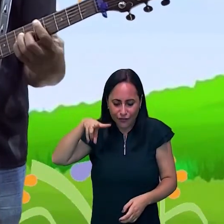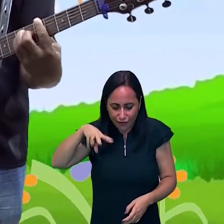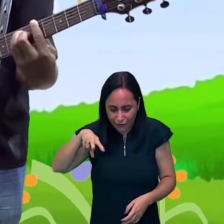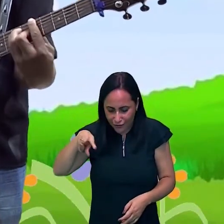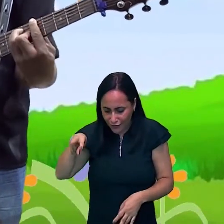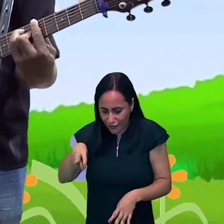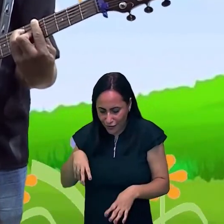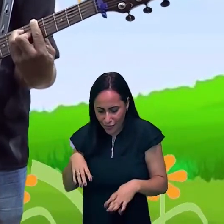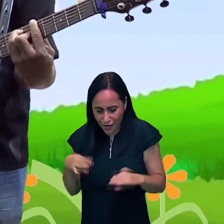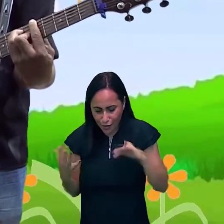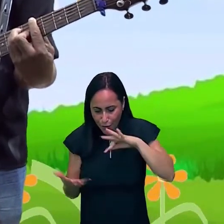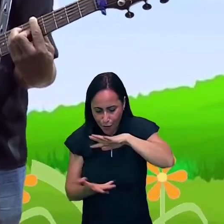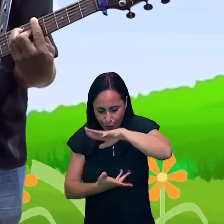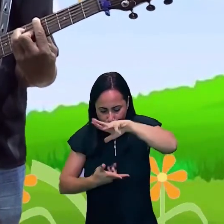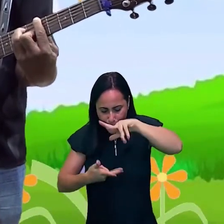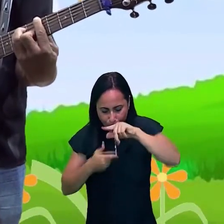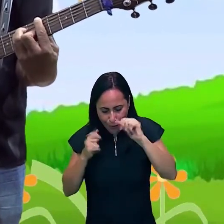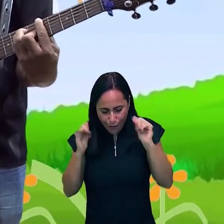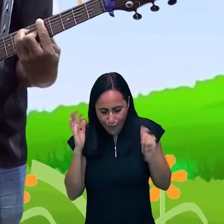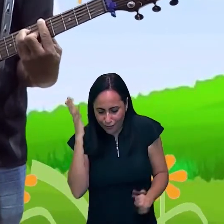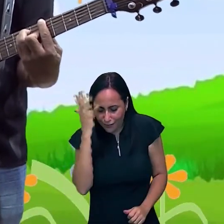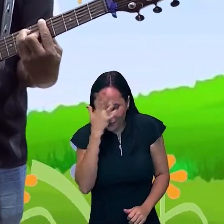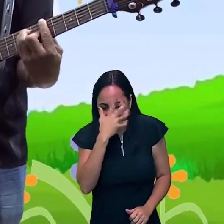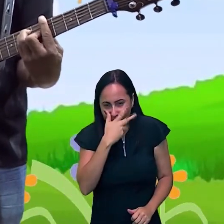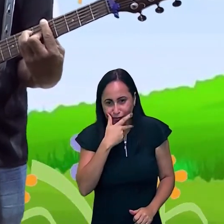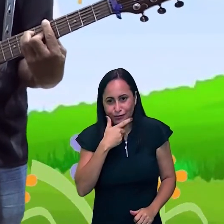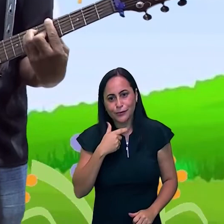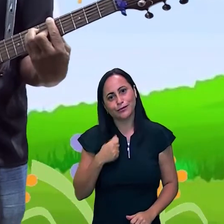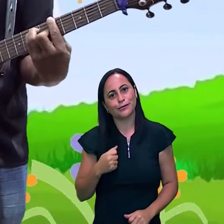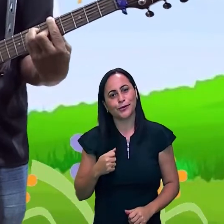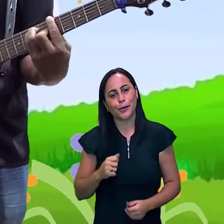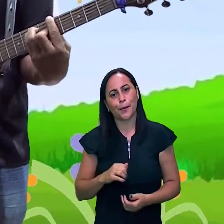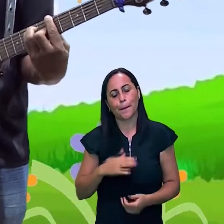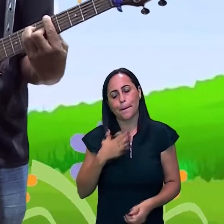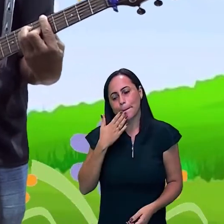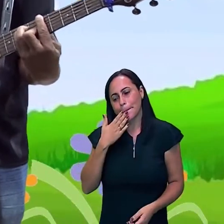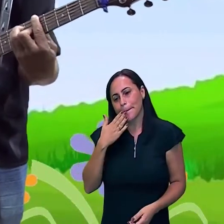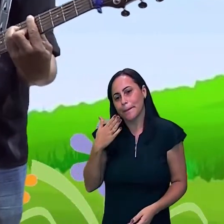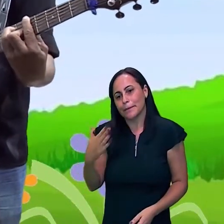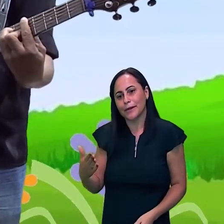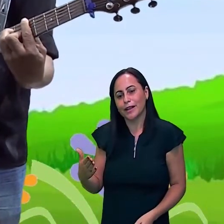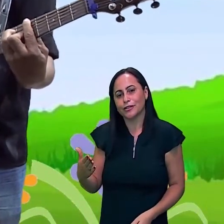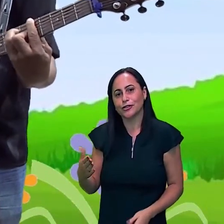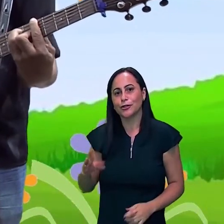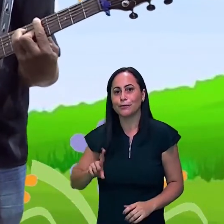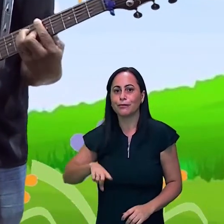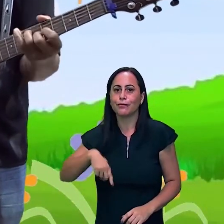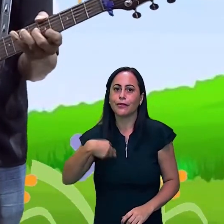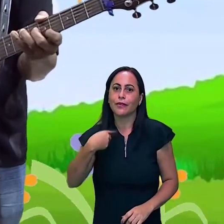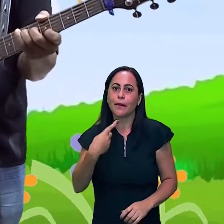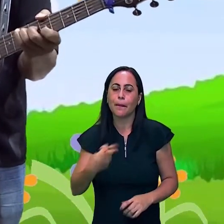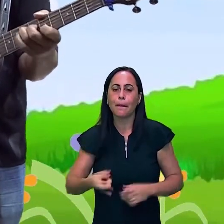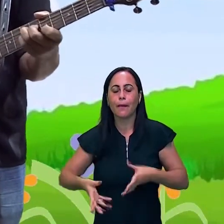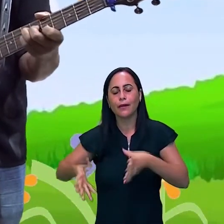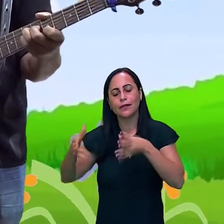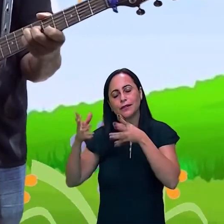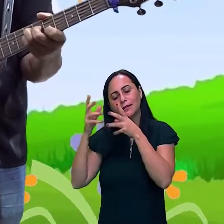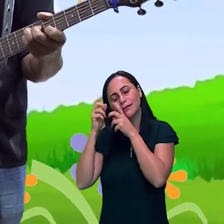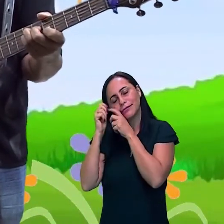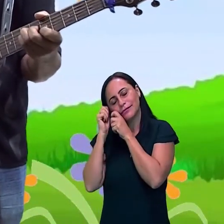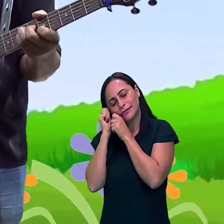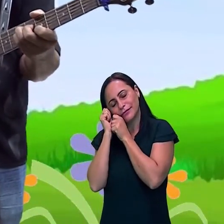tão bonito. E com esse pedido, a lagarta